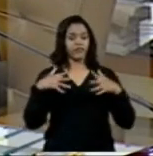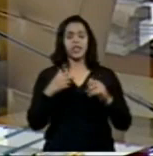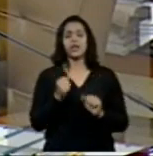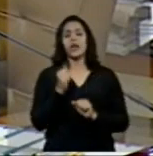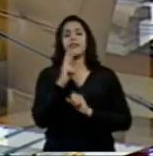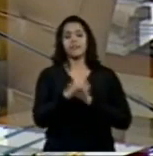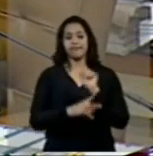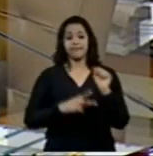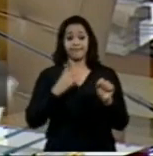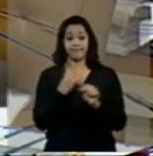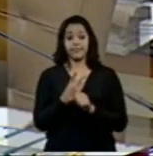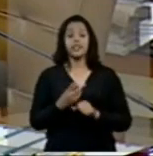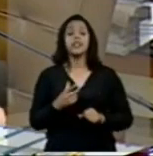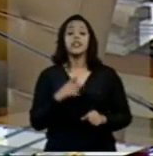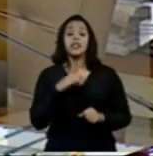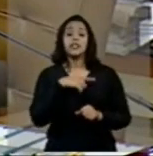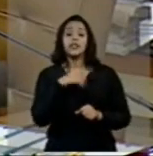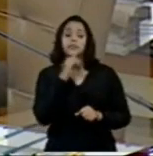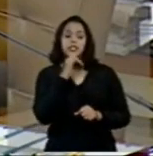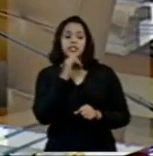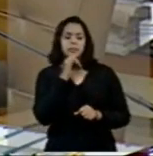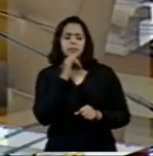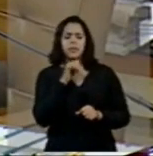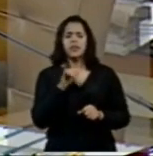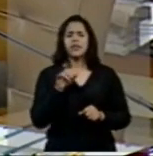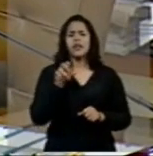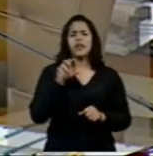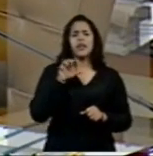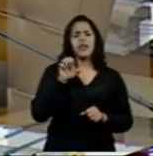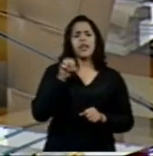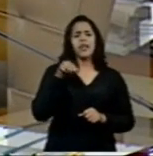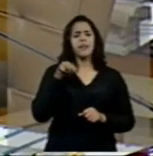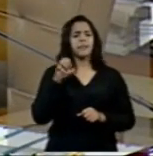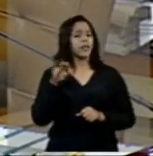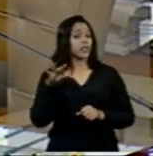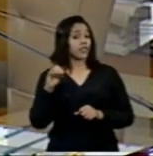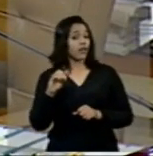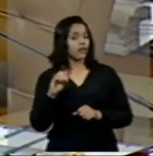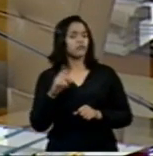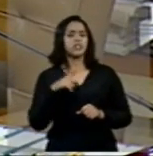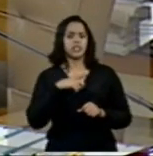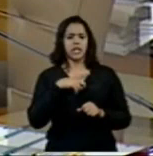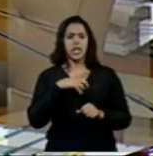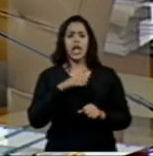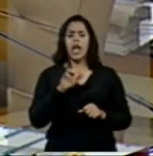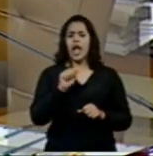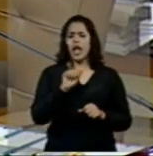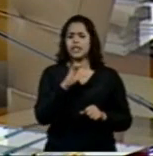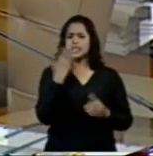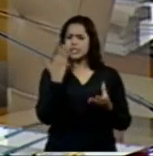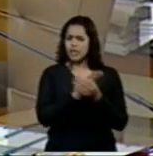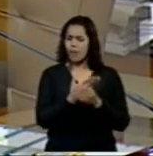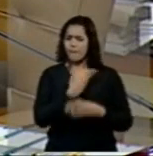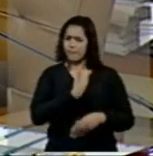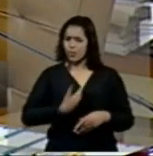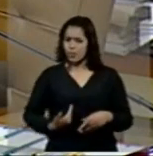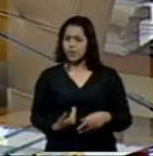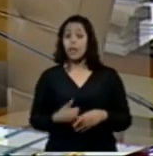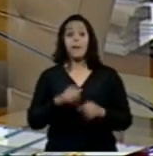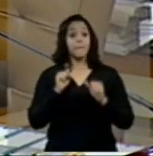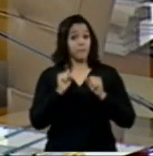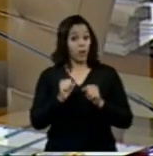foi sintetizado na seguinte ementa: recurso extraordinário com agravo, administrativo, ação civil pública, possibilidade